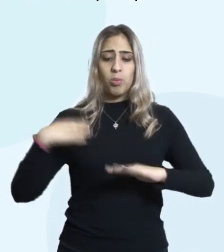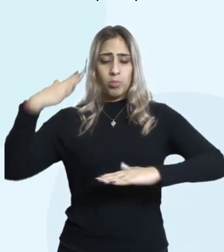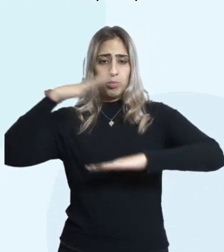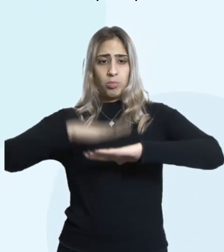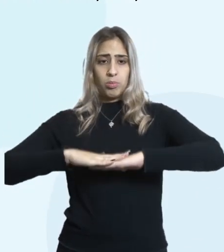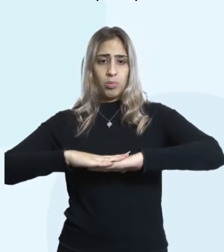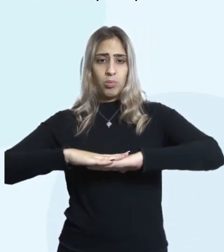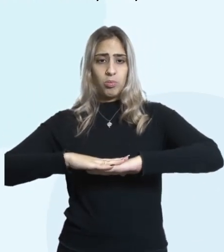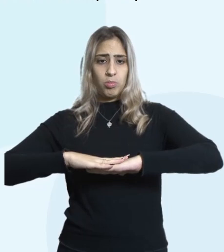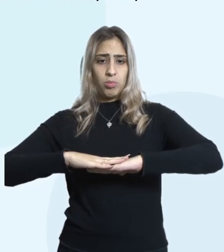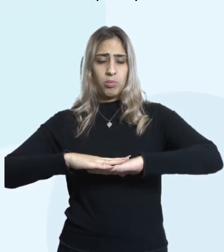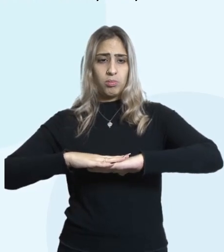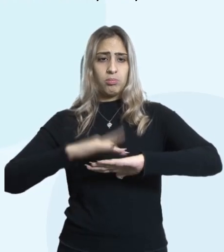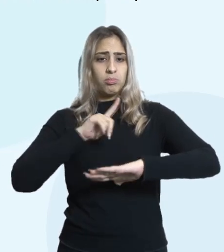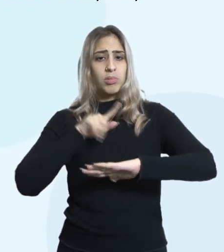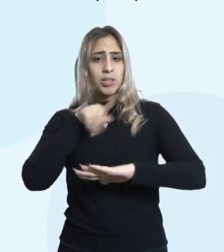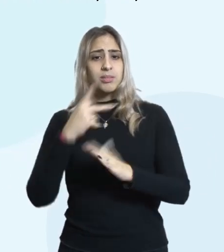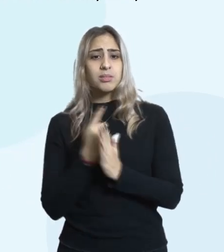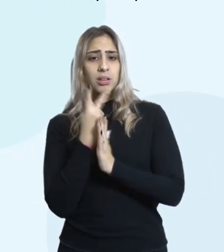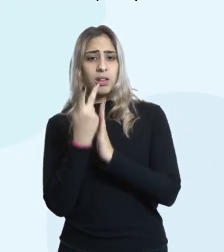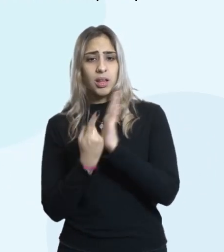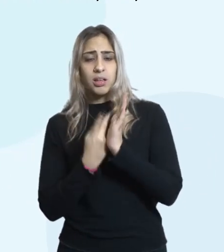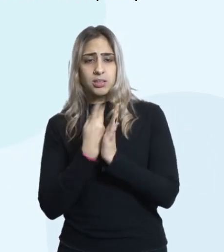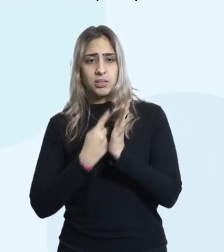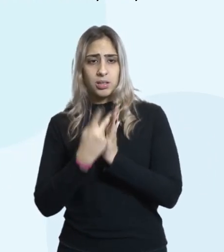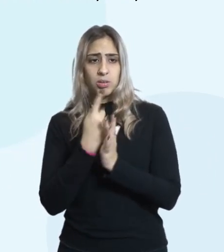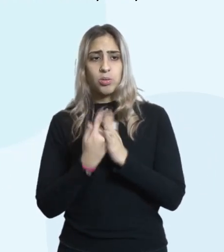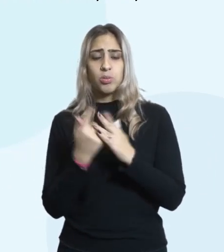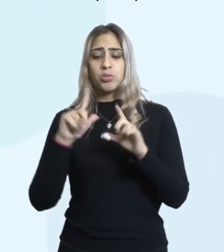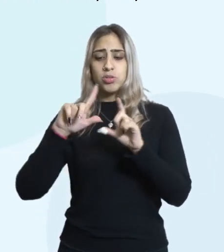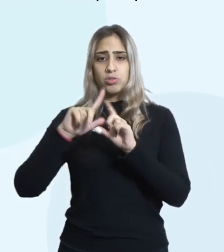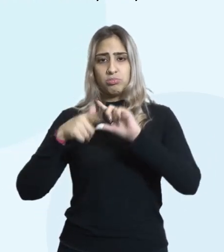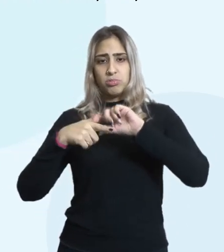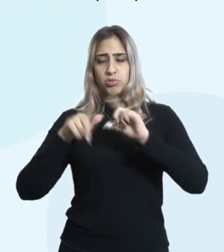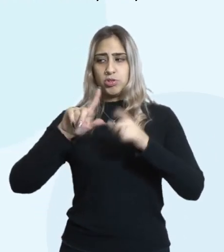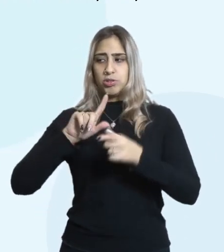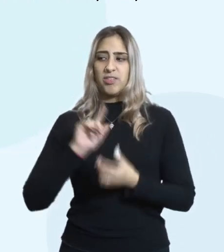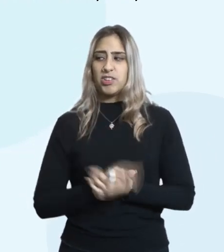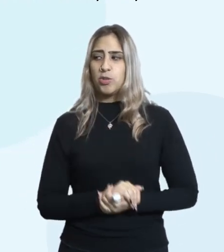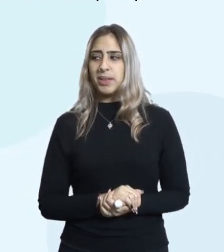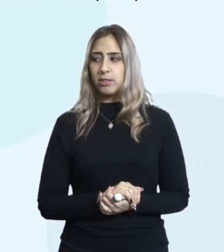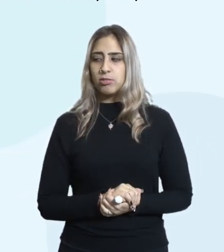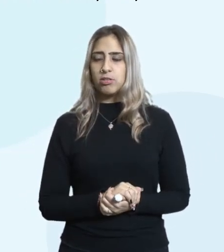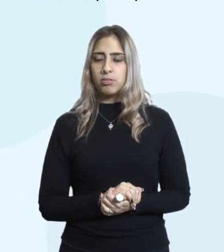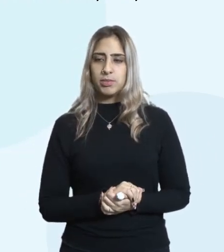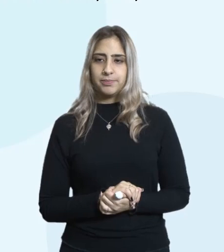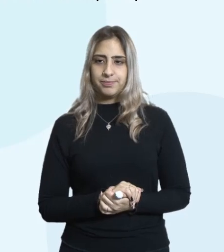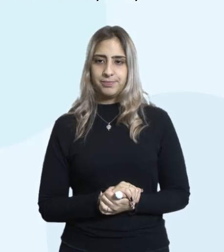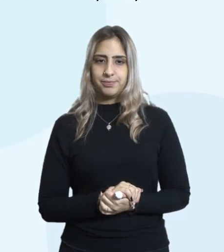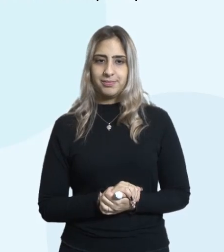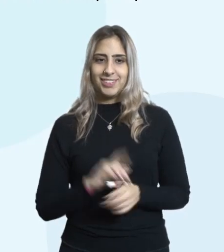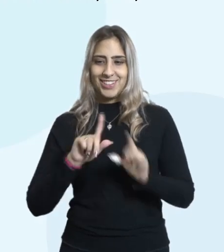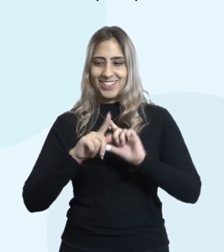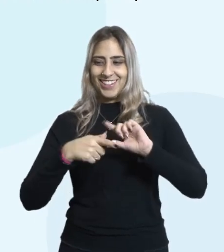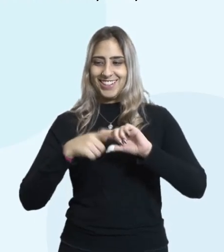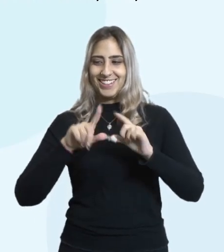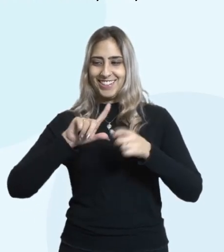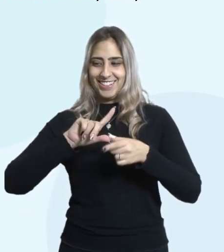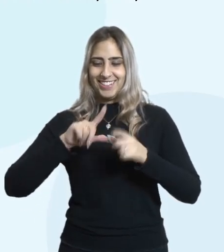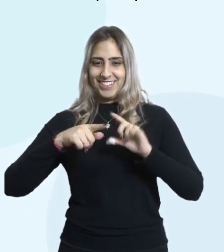com carretilha fazer esses desenhos geométricos, por exemplo. Uma questão hoje